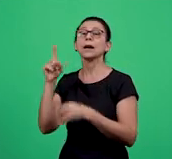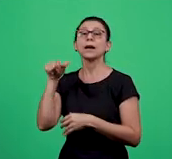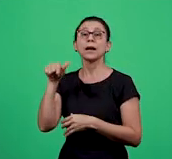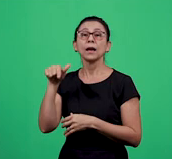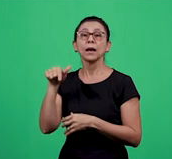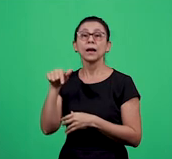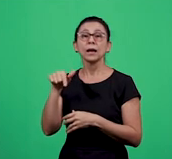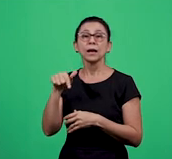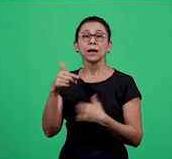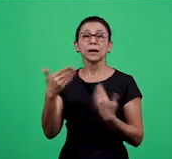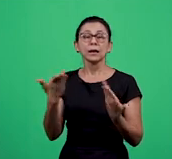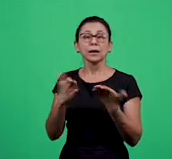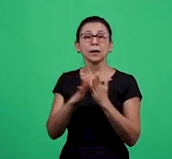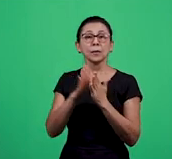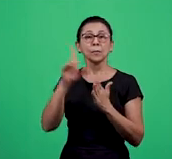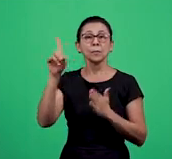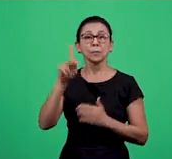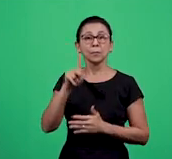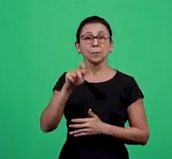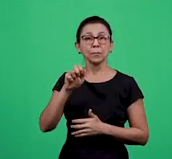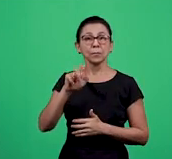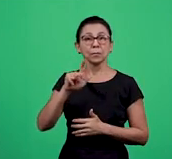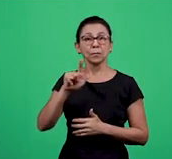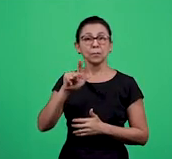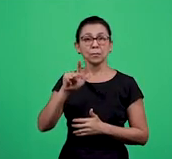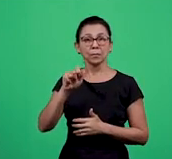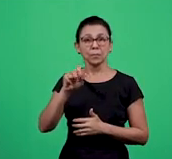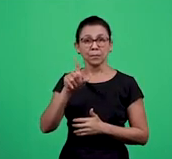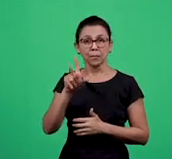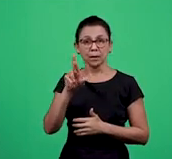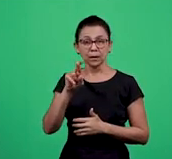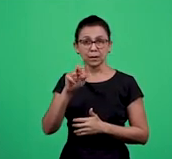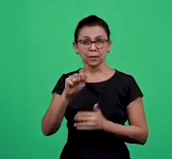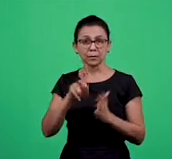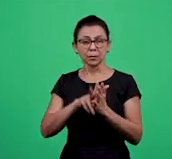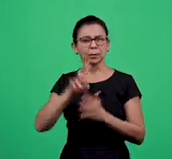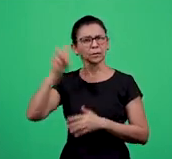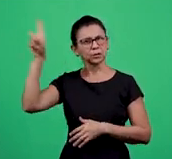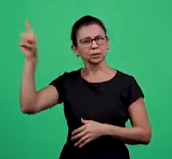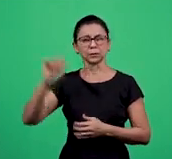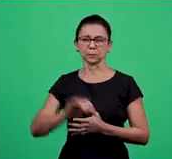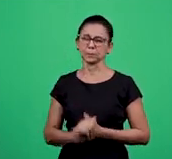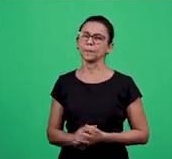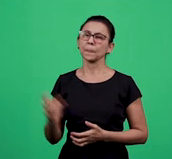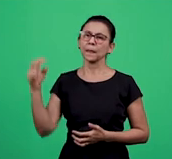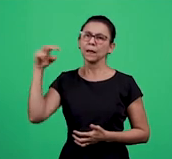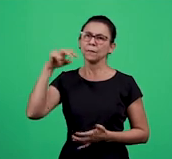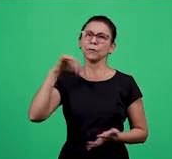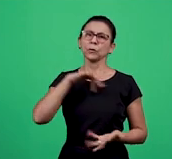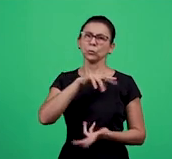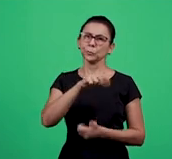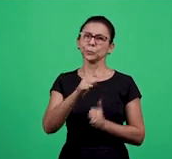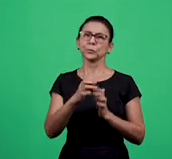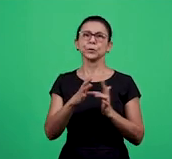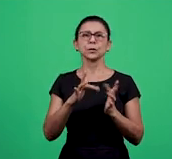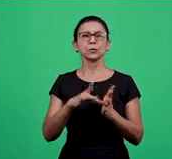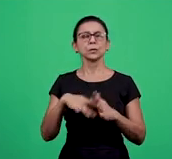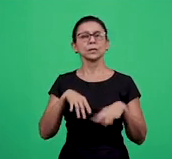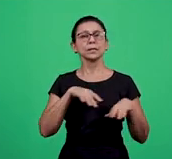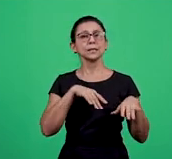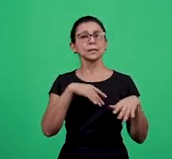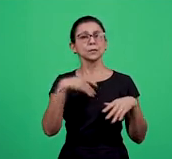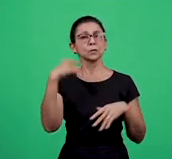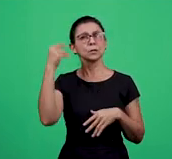estamos estudando. O Senhor, quando esteve aqui na Terra, ele contou muitas histórias. E uma delas foi a